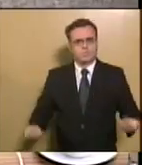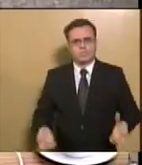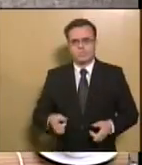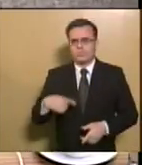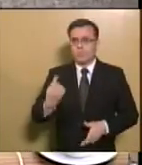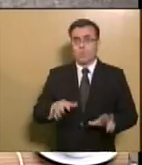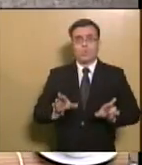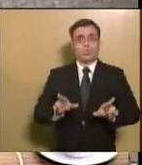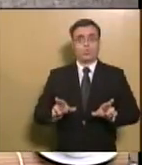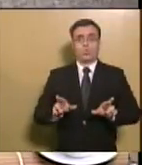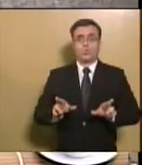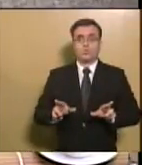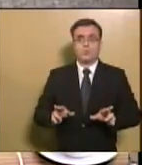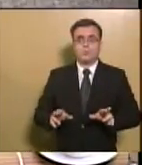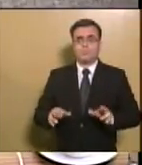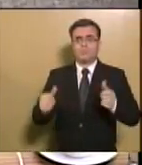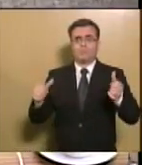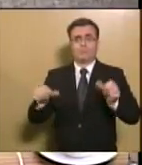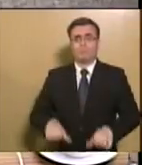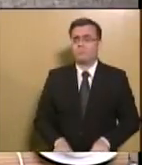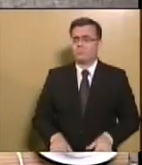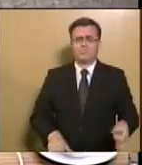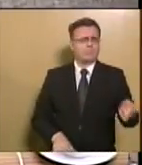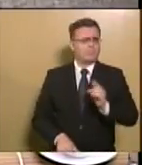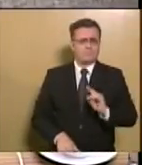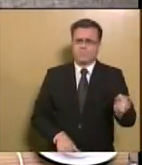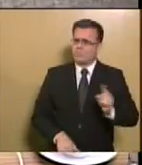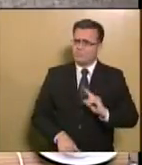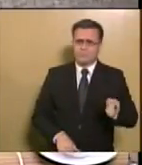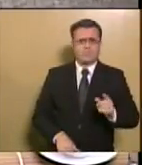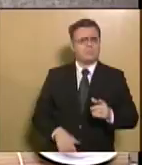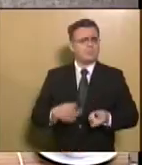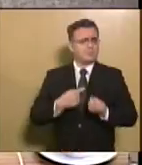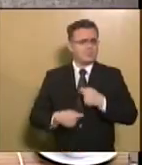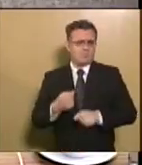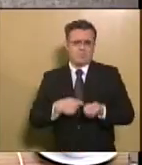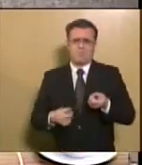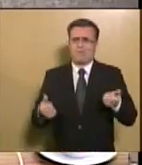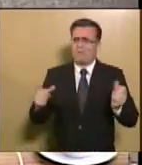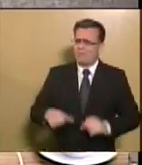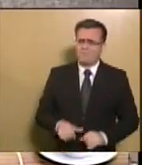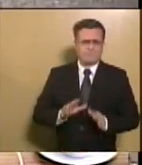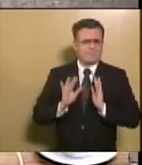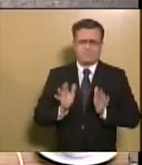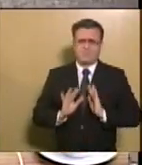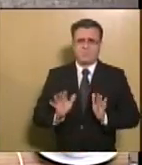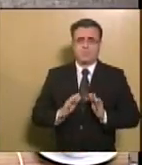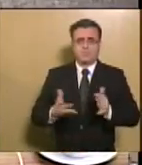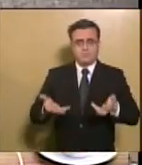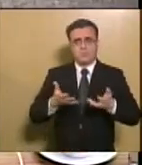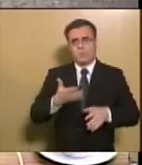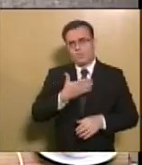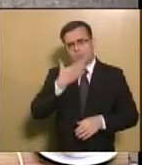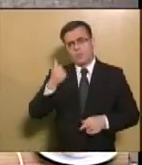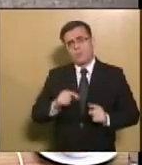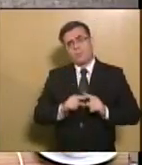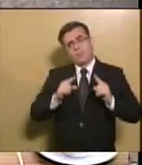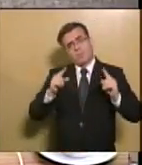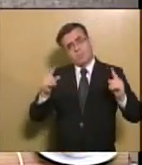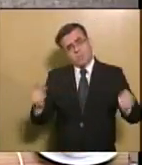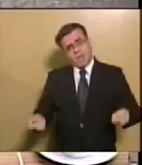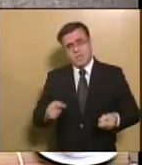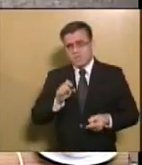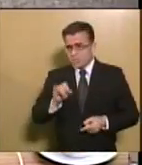torcemos pela degradação da gestão, por arruinar, não, queremos o melhor. Agora, enquanto o melhor